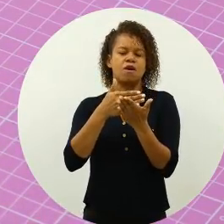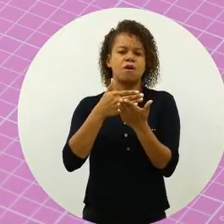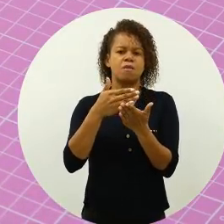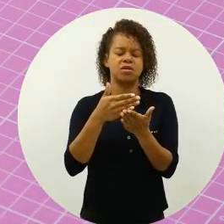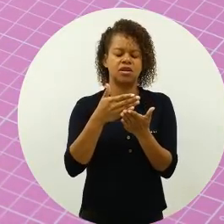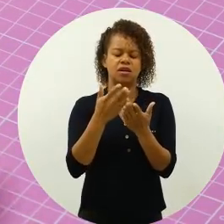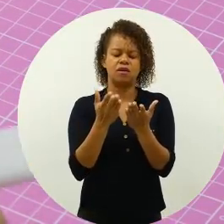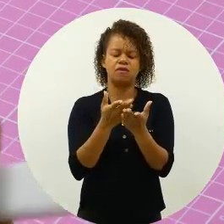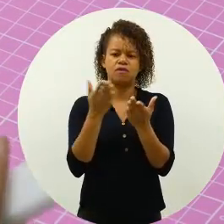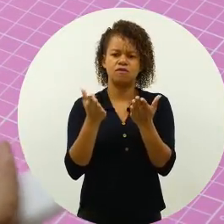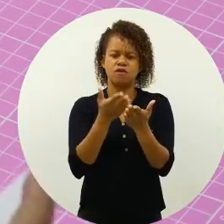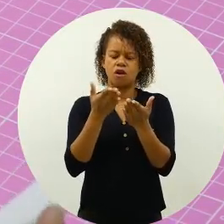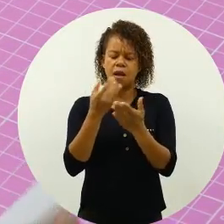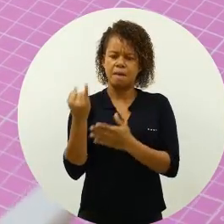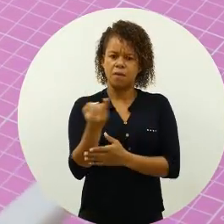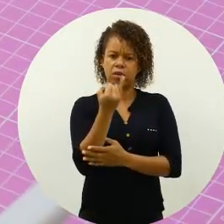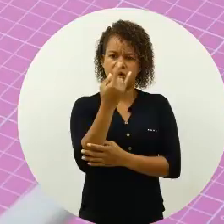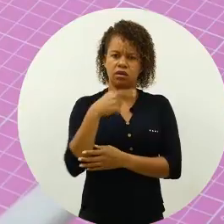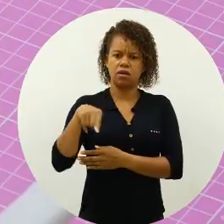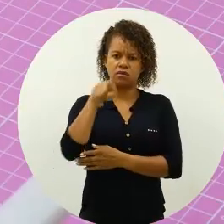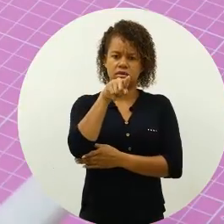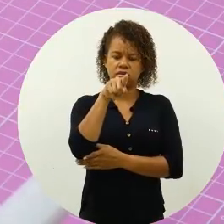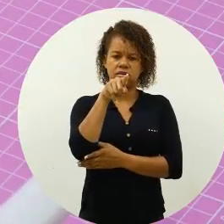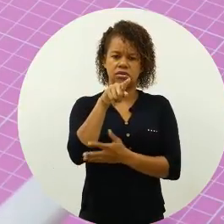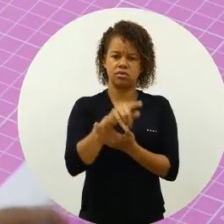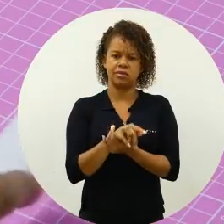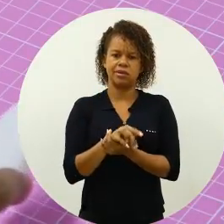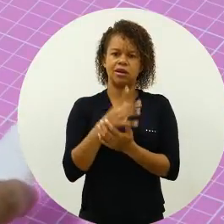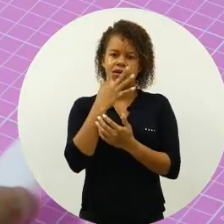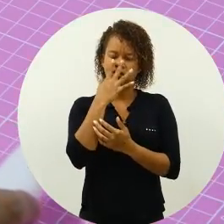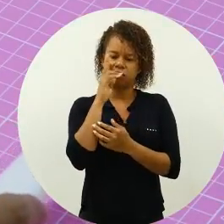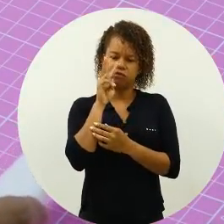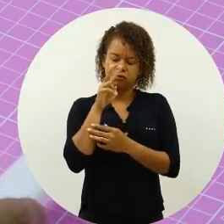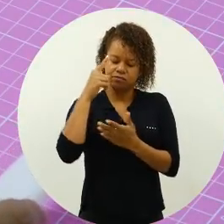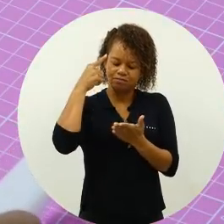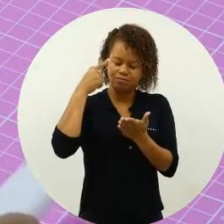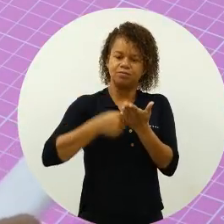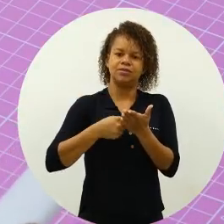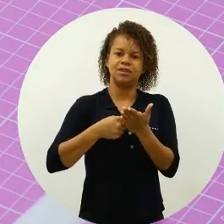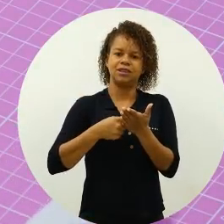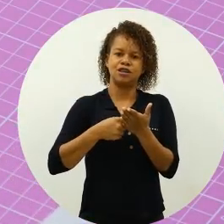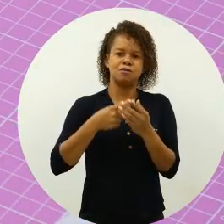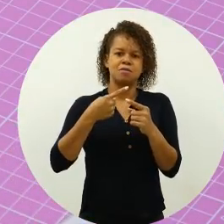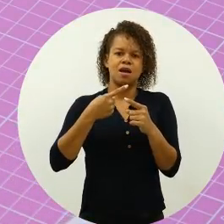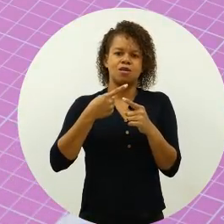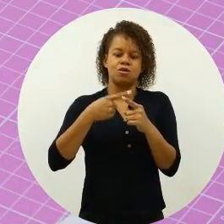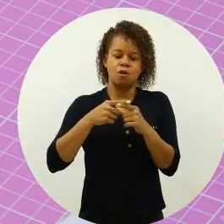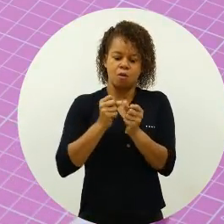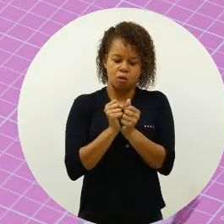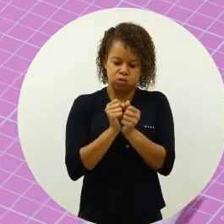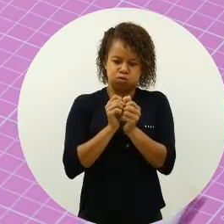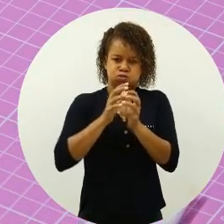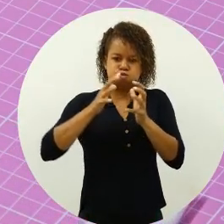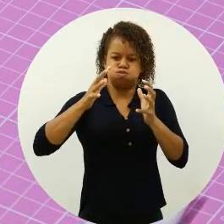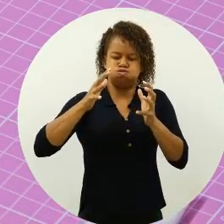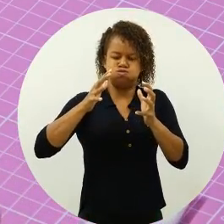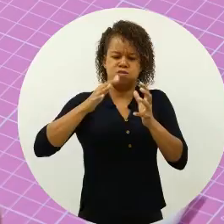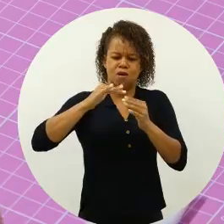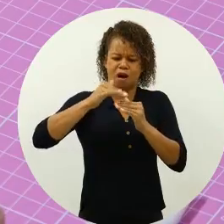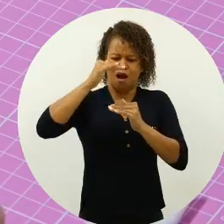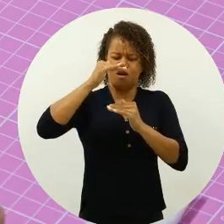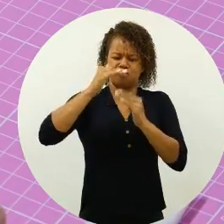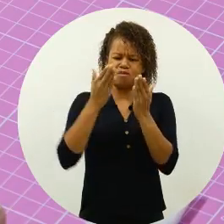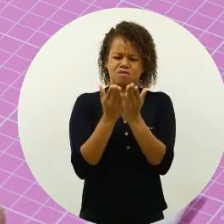de folhas, é importante que vocês vinquem bem essa parte para que não cause um volume muito alto na